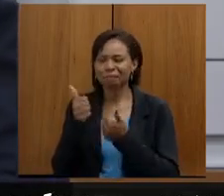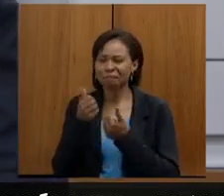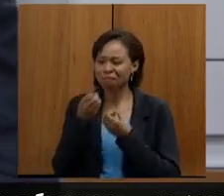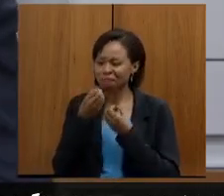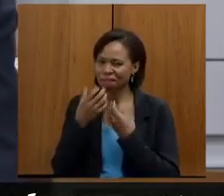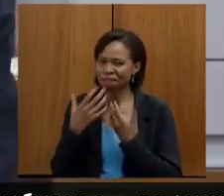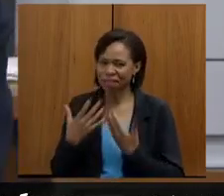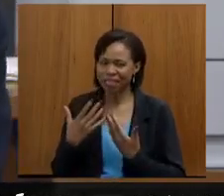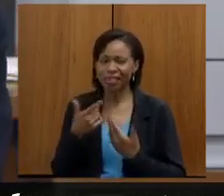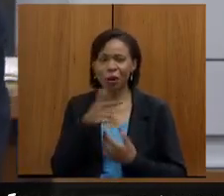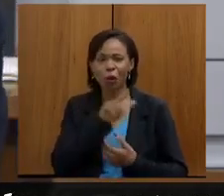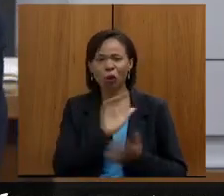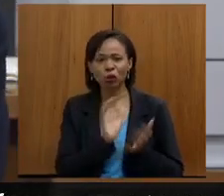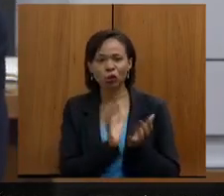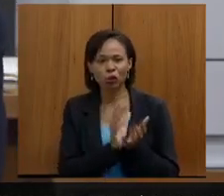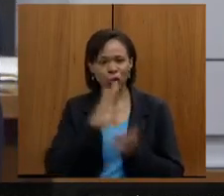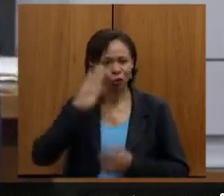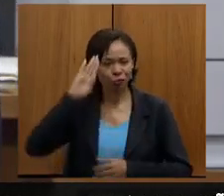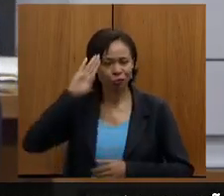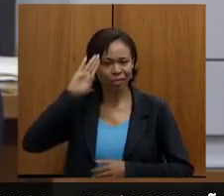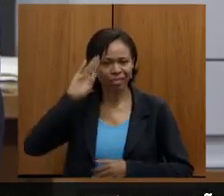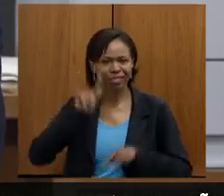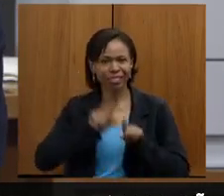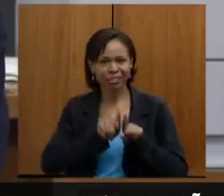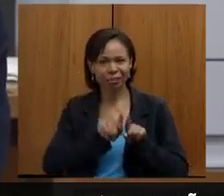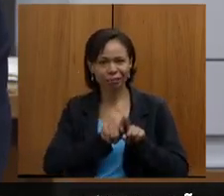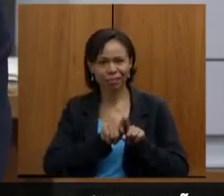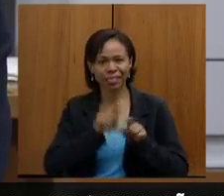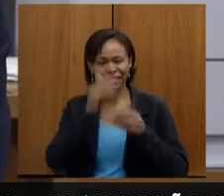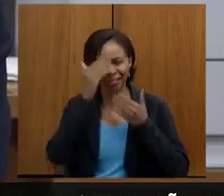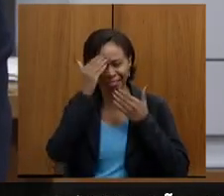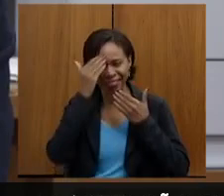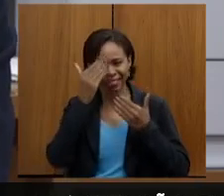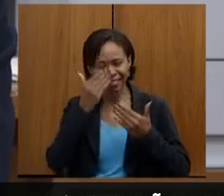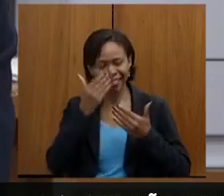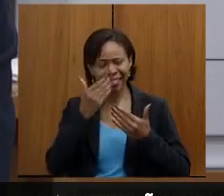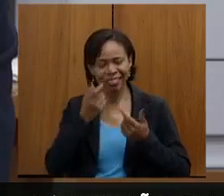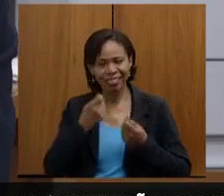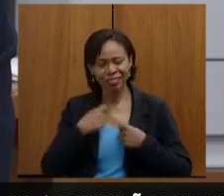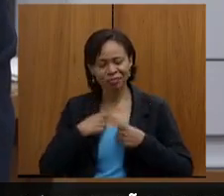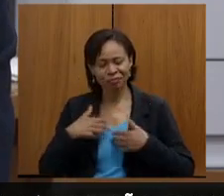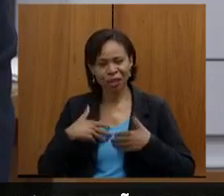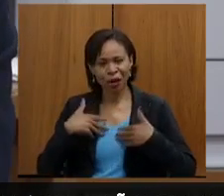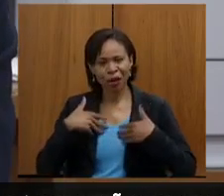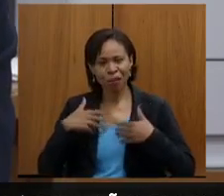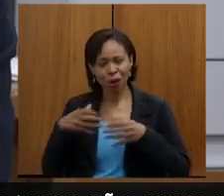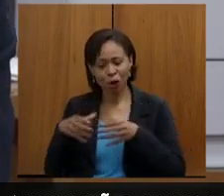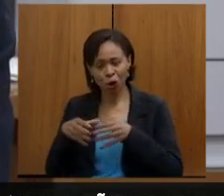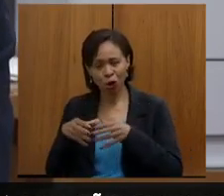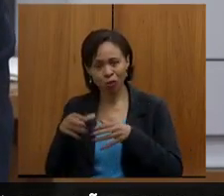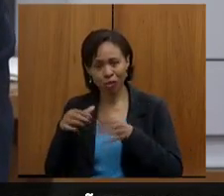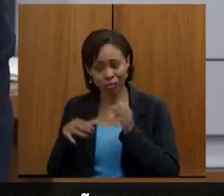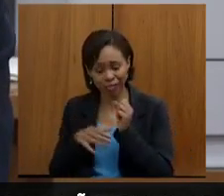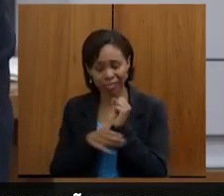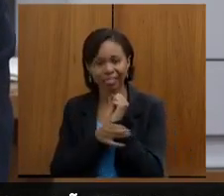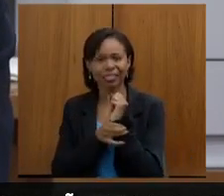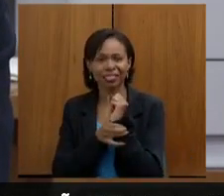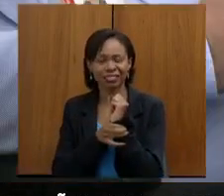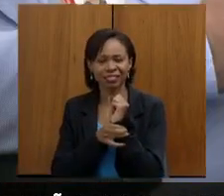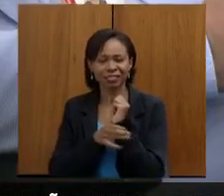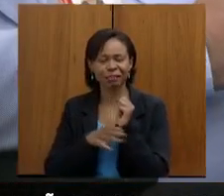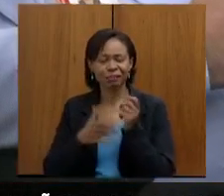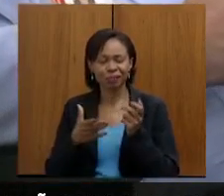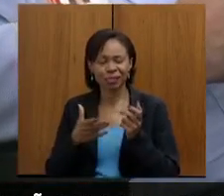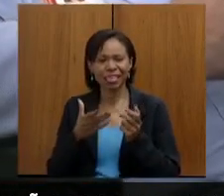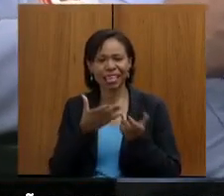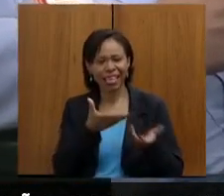os outros Comandante também aqui presente muito obrigado É uma honra para comissão de Segurança Pública receber o